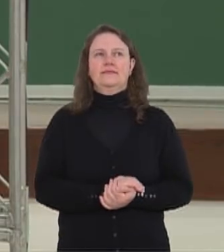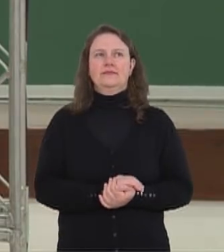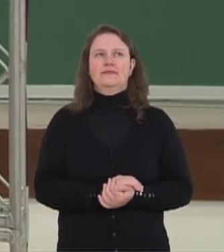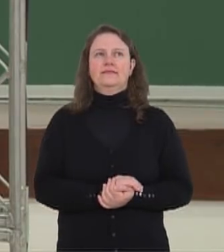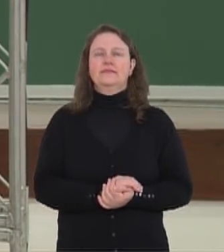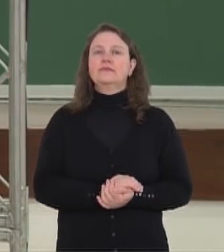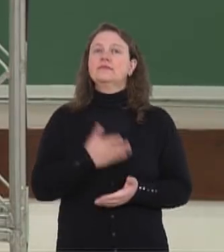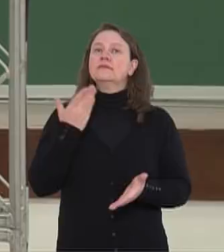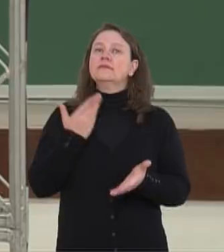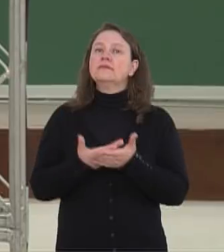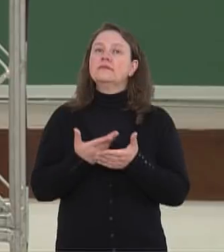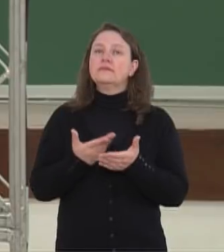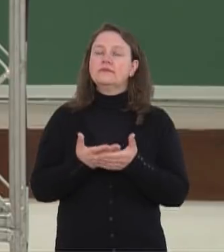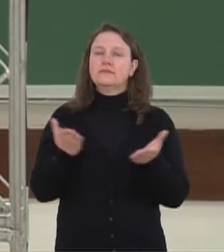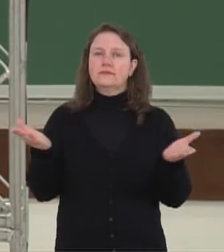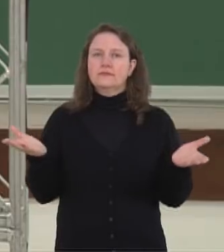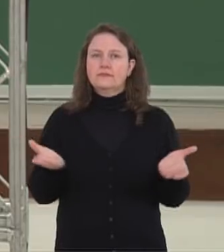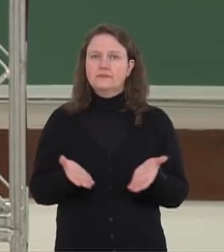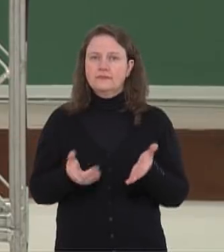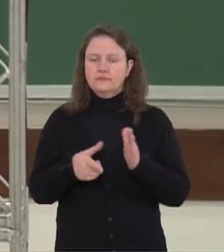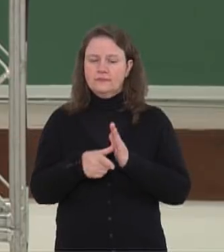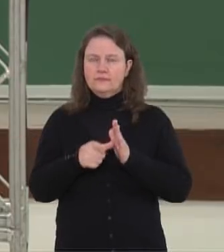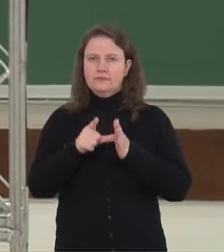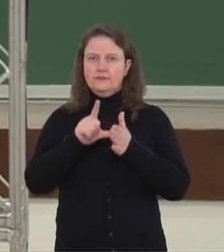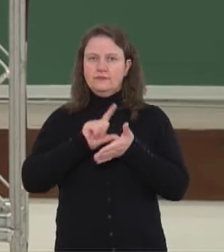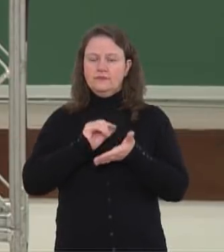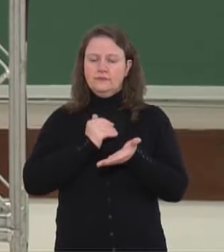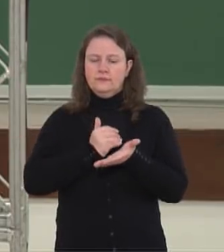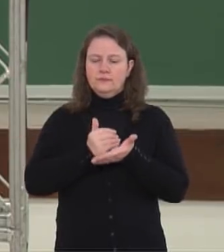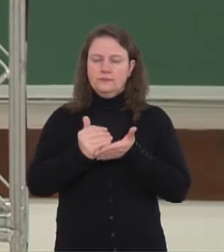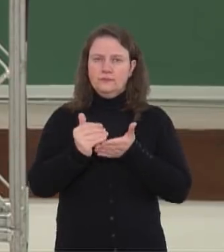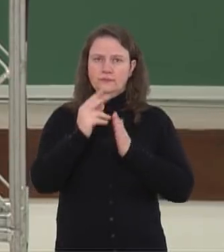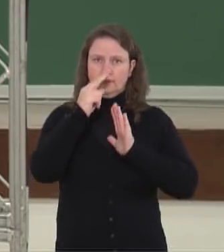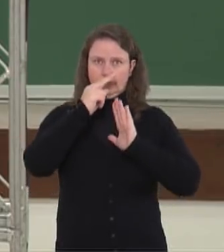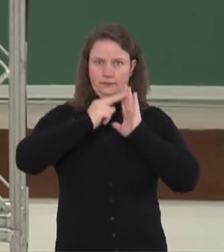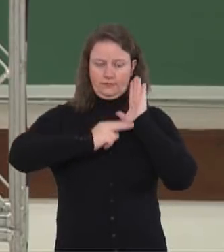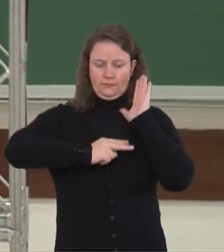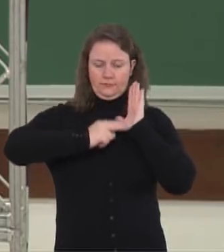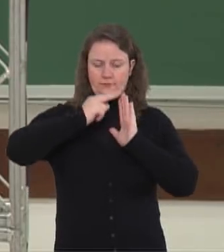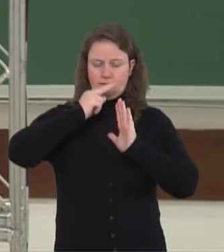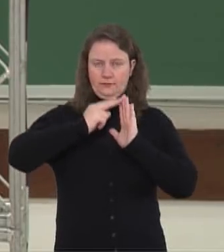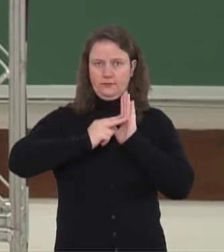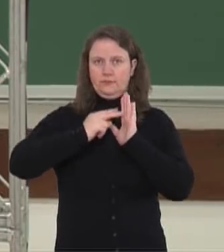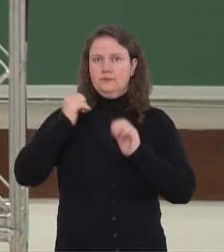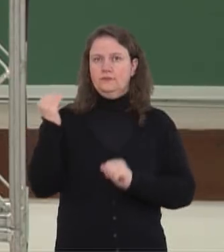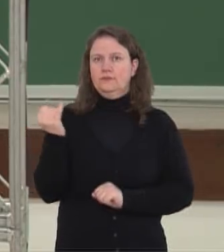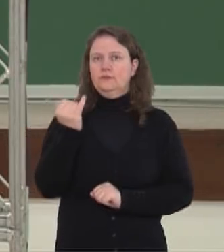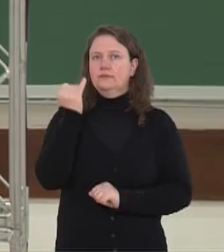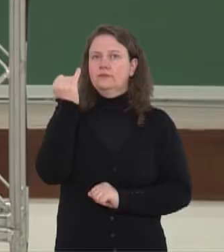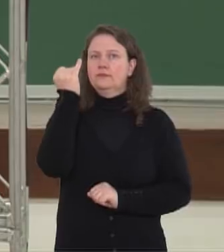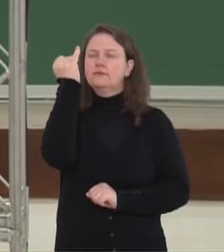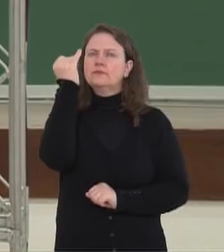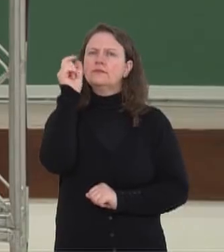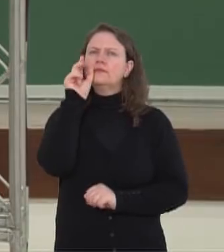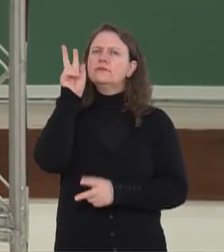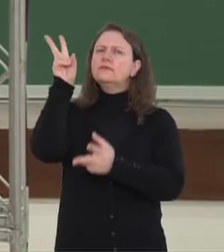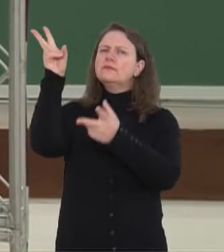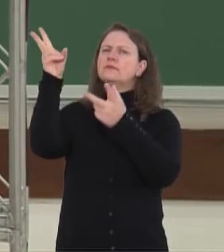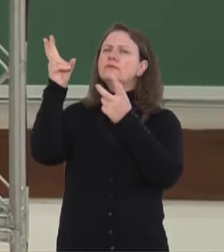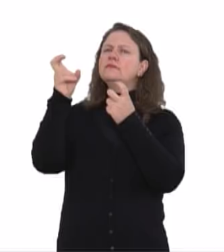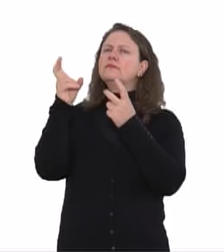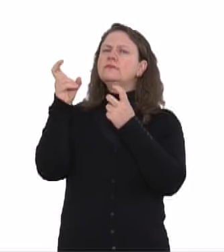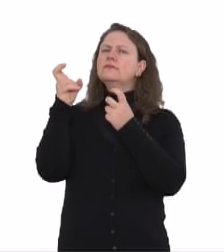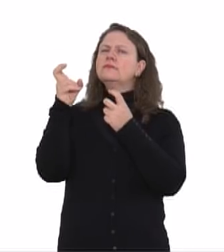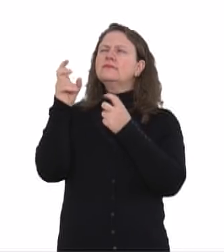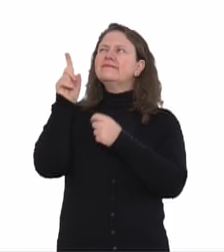Na aula de hoje, antes de nós começarmos a nossa leitura, é muito importante que vocês observem